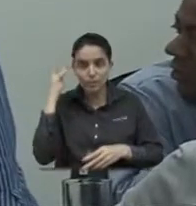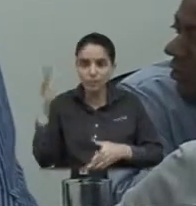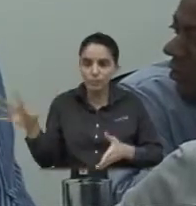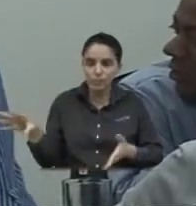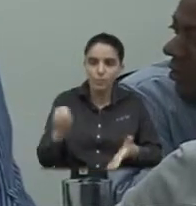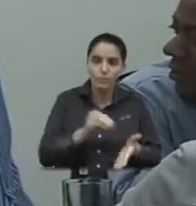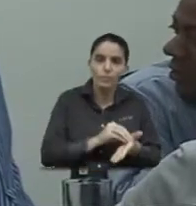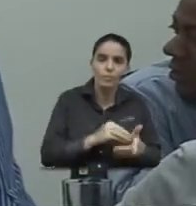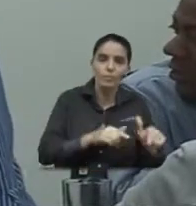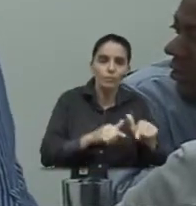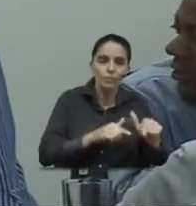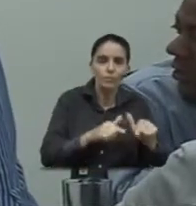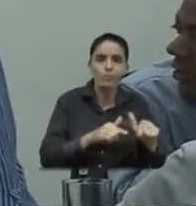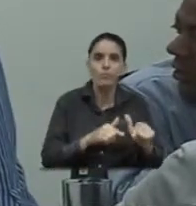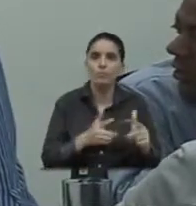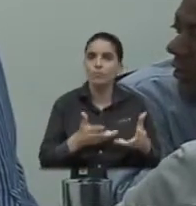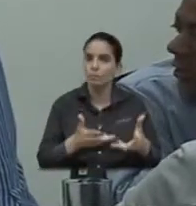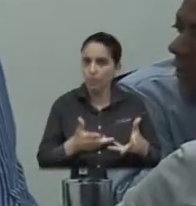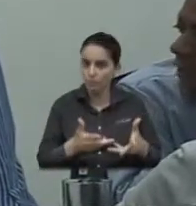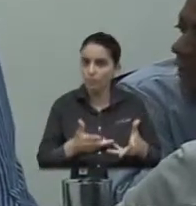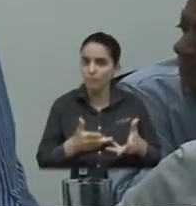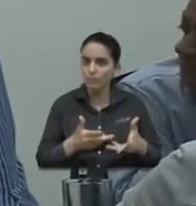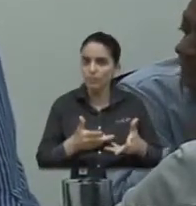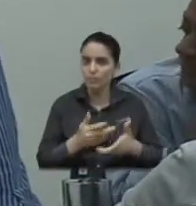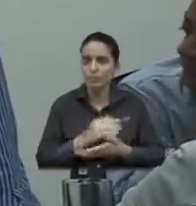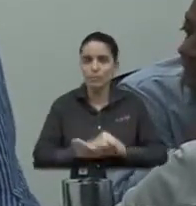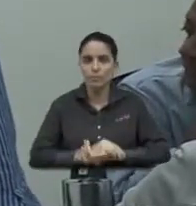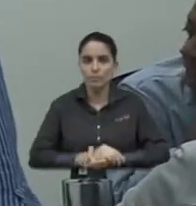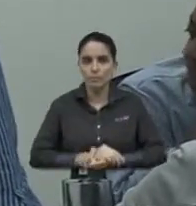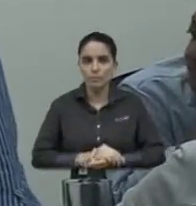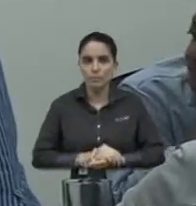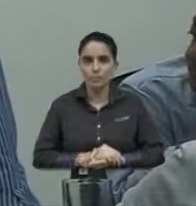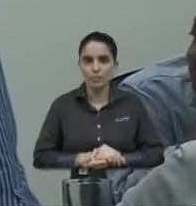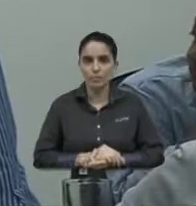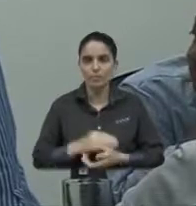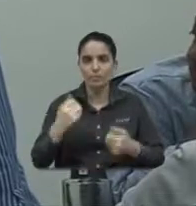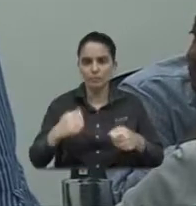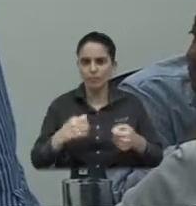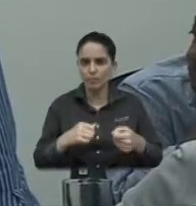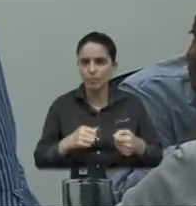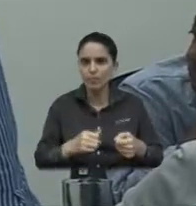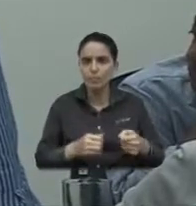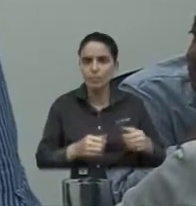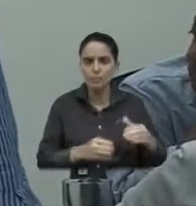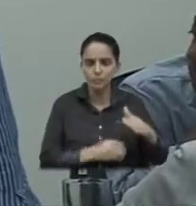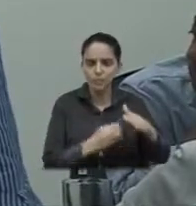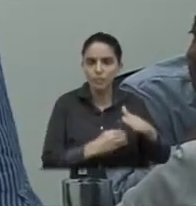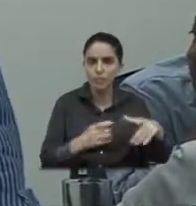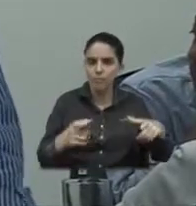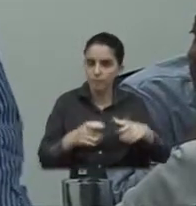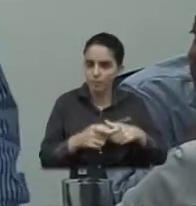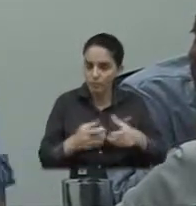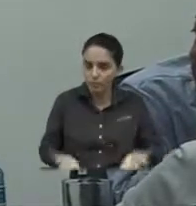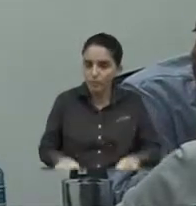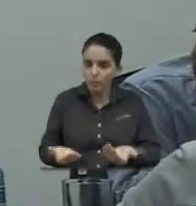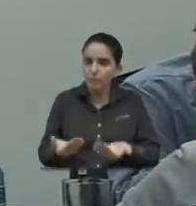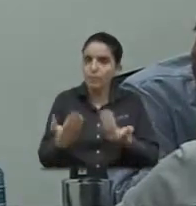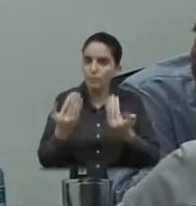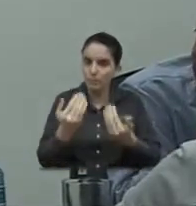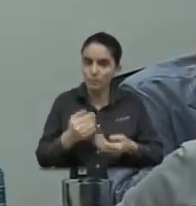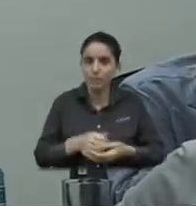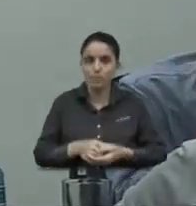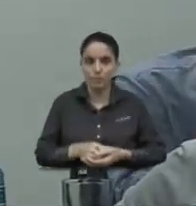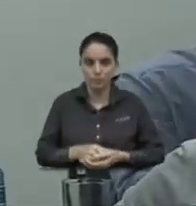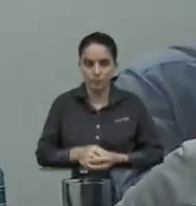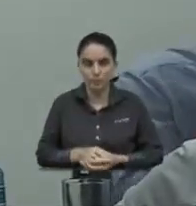de funcionários, e aí tem que também ser incentivada. O incentivo também com o distrito, quando